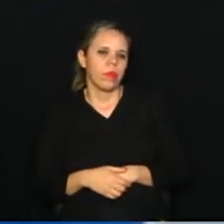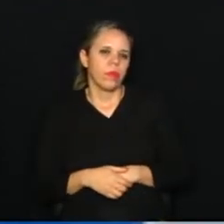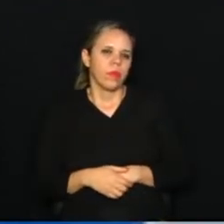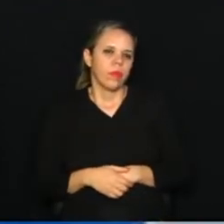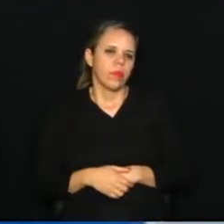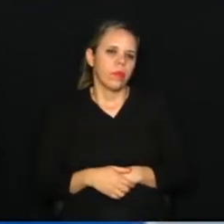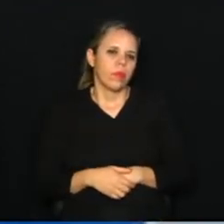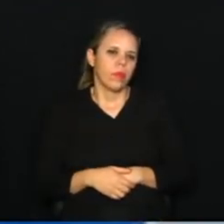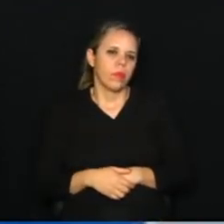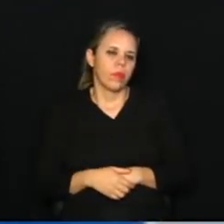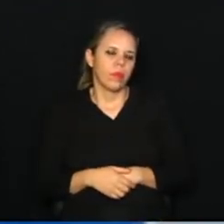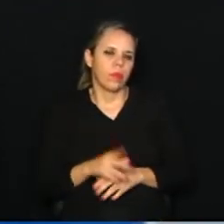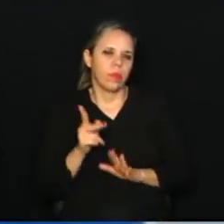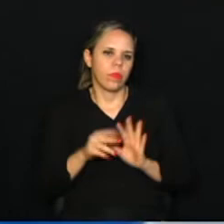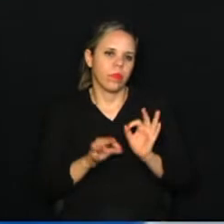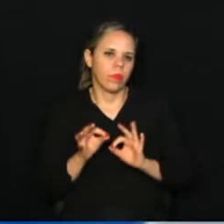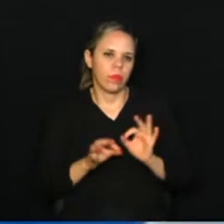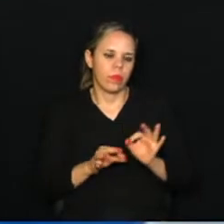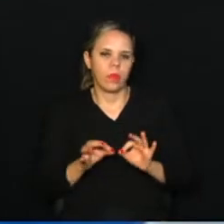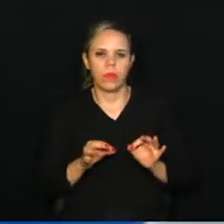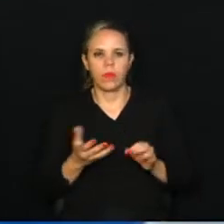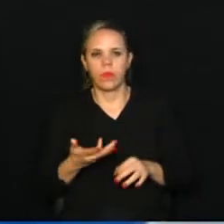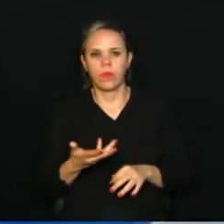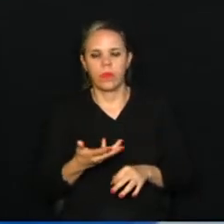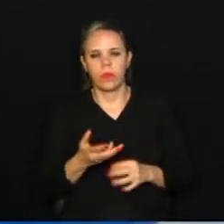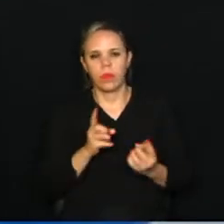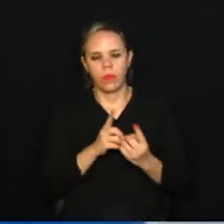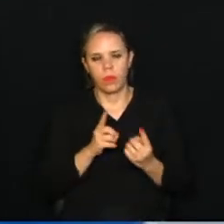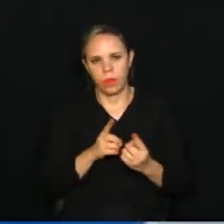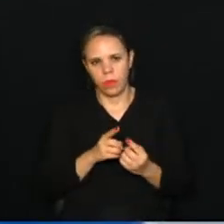Especificamente sobre o plano de desburocratização que foi